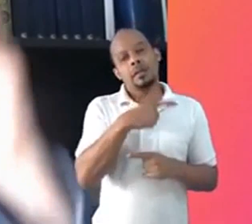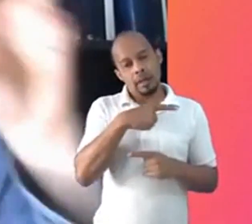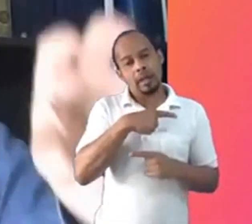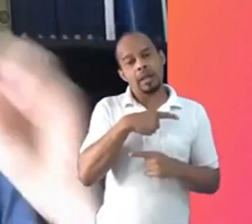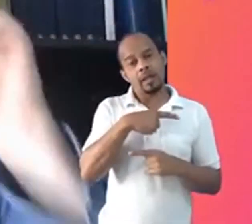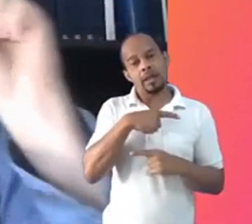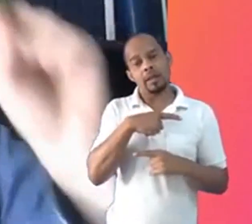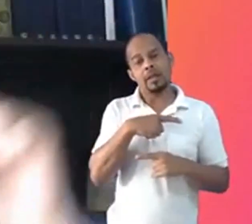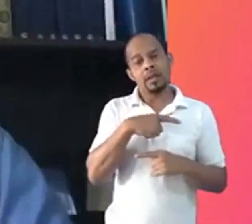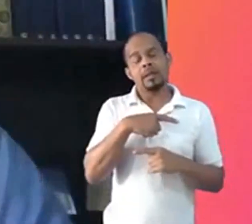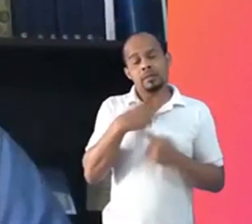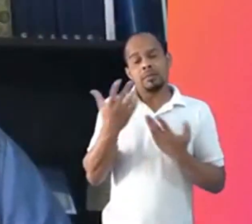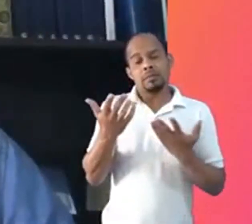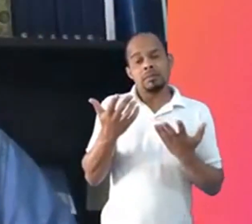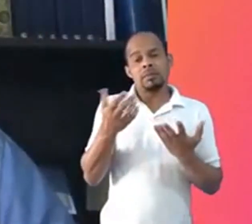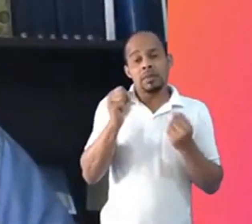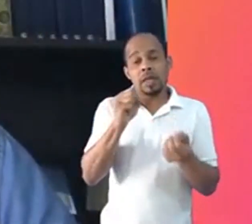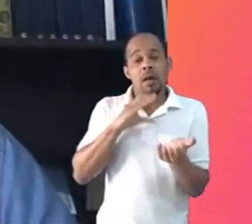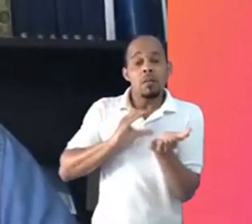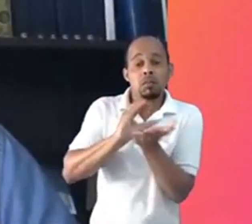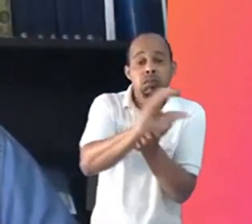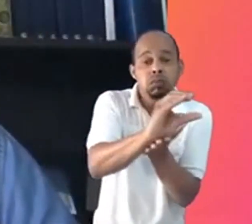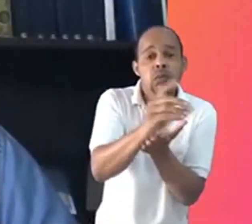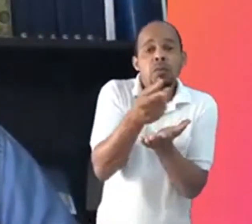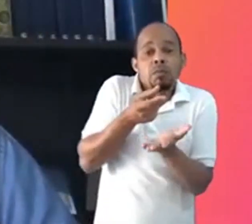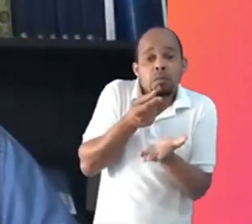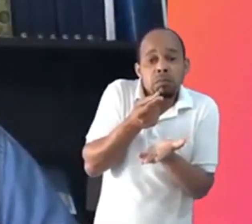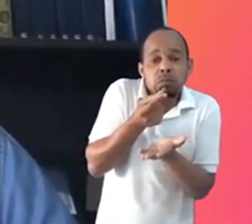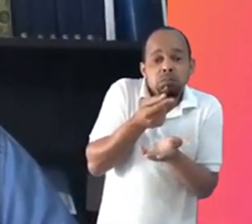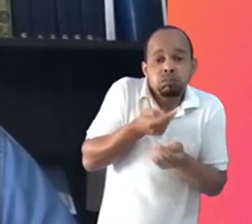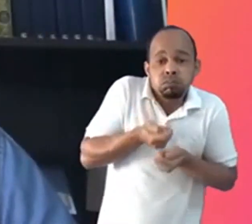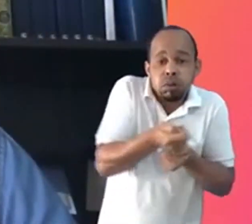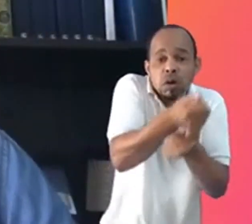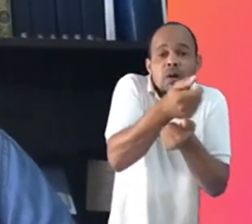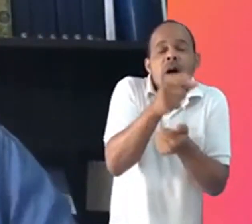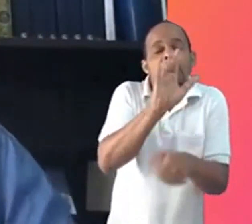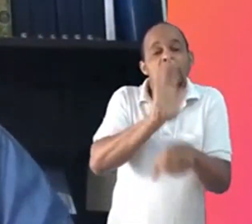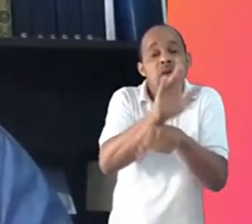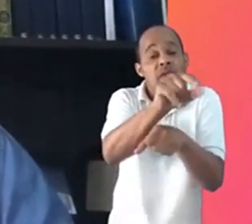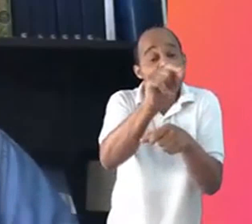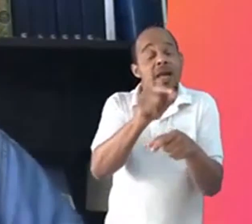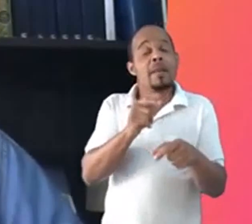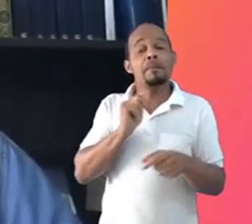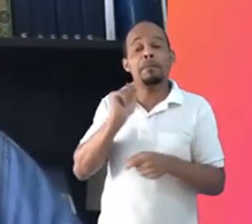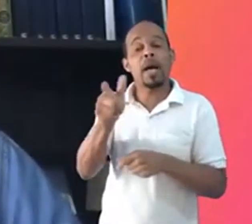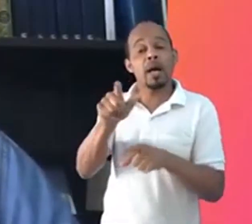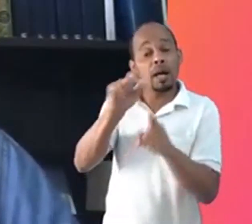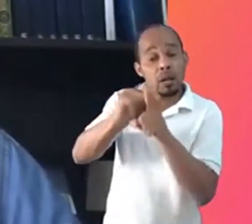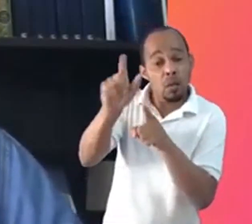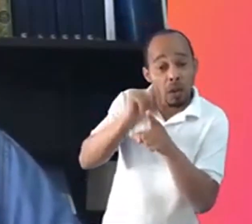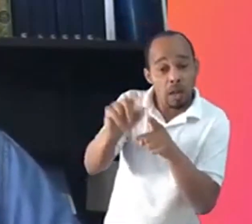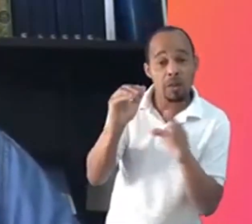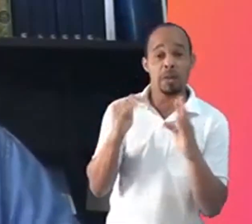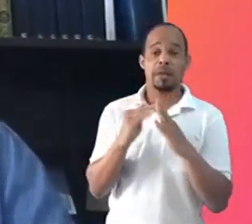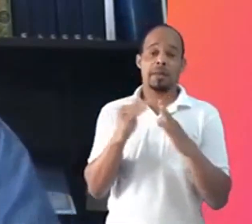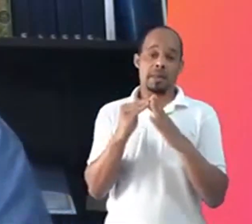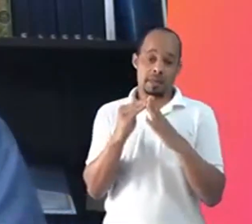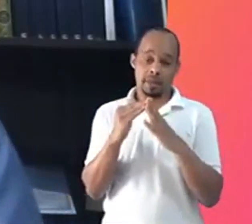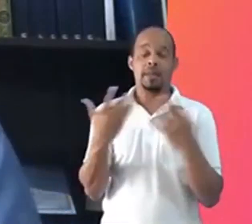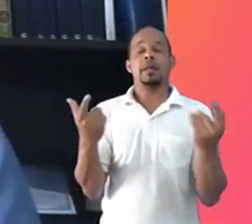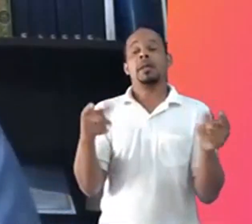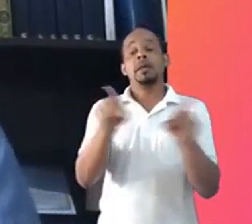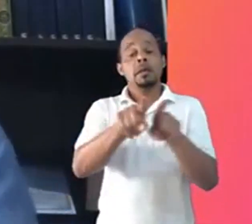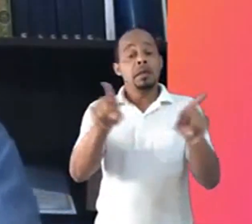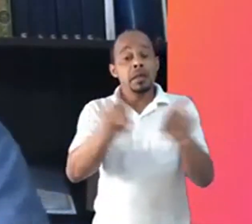nada. A gente tem uma pequena bolsa que a gente acredita na conta do estudante todo mês para ajudar a pagar o aluguel. A gente